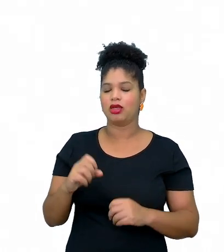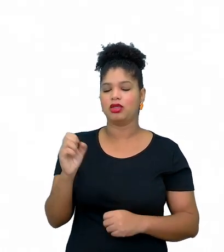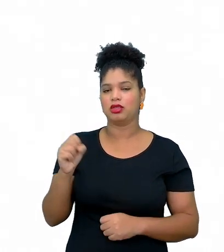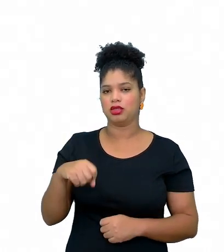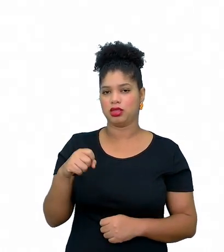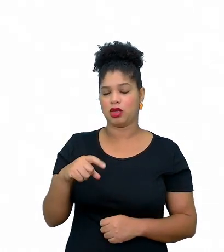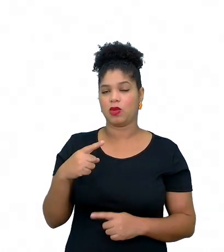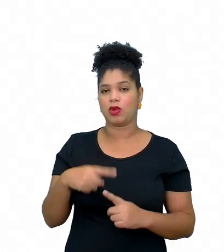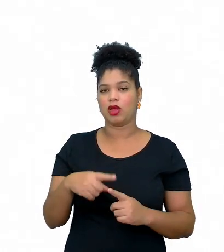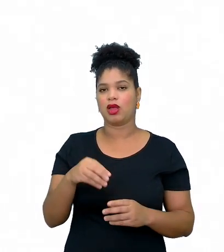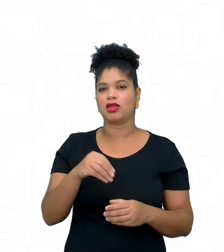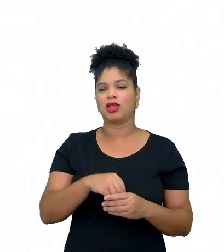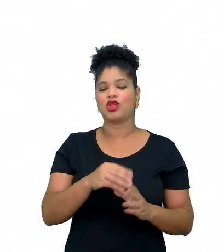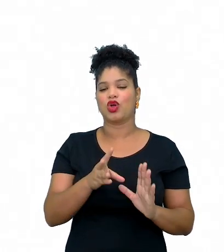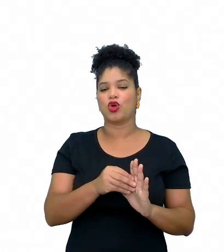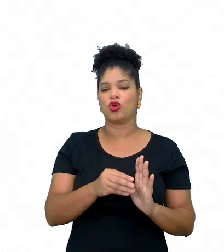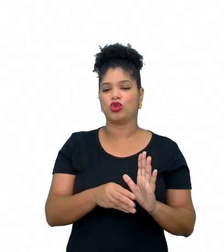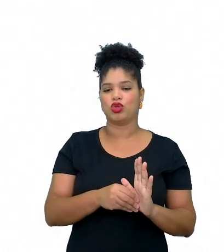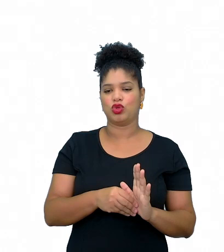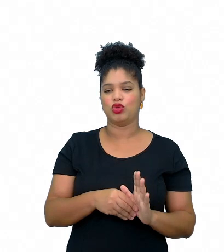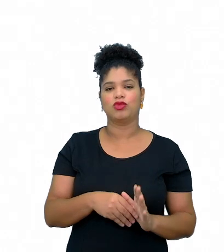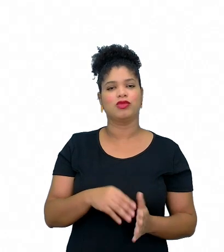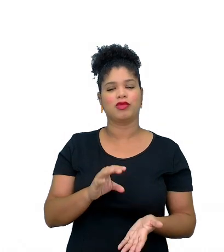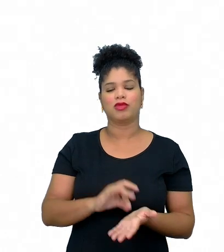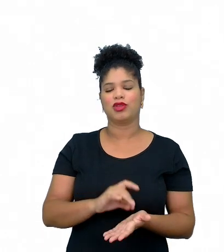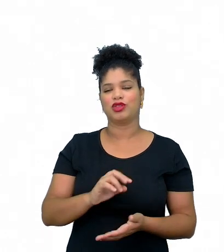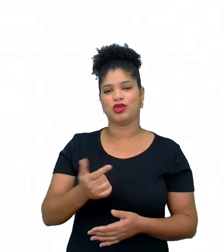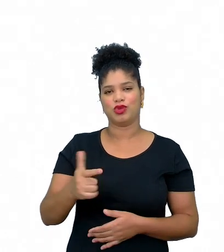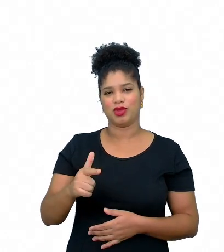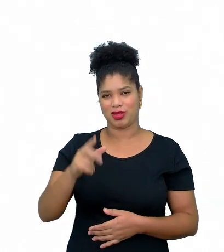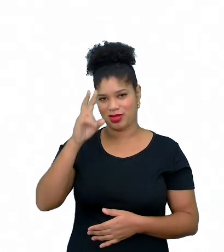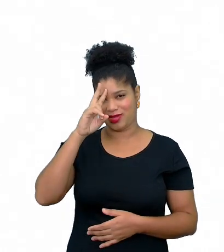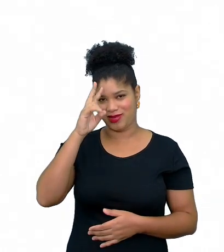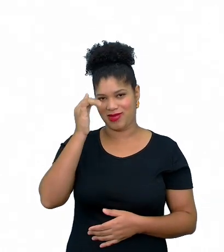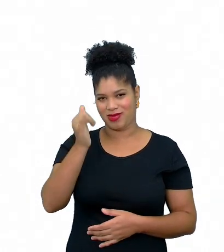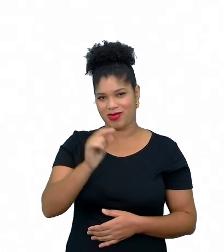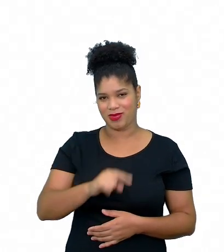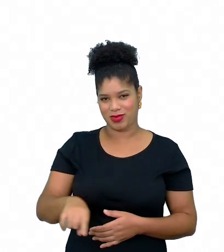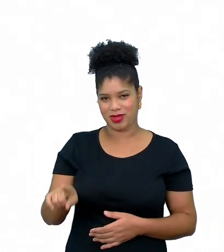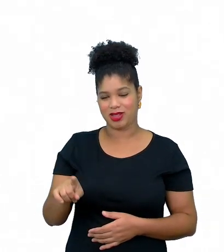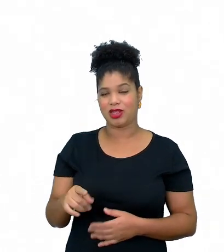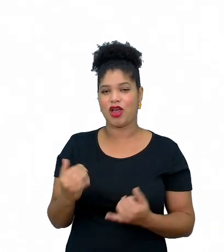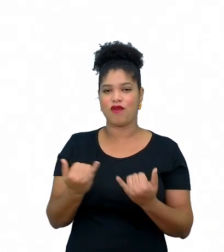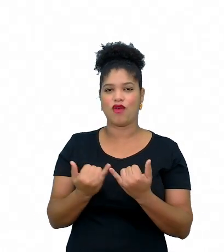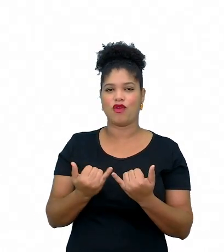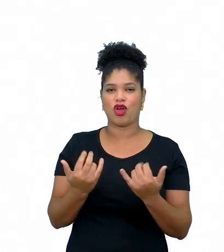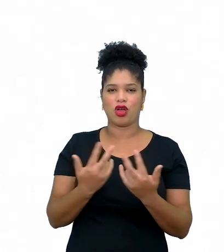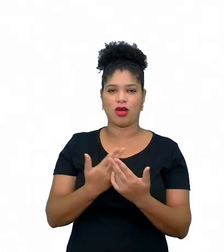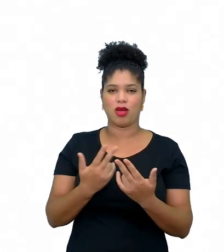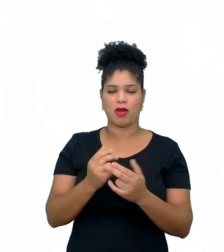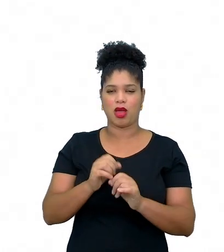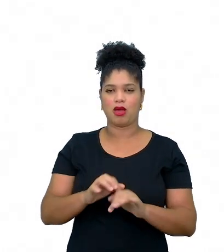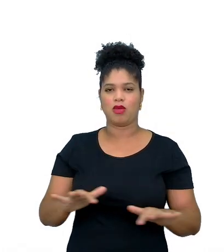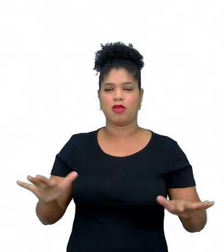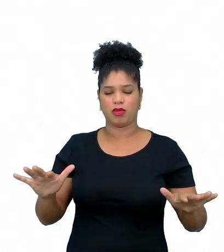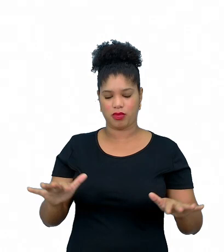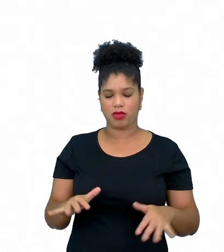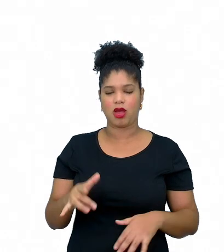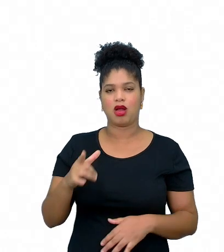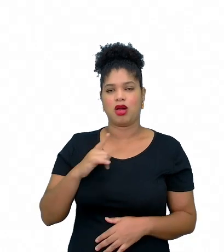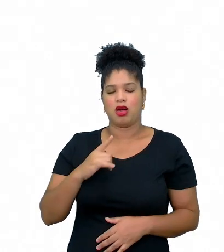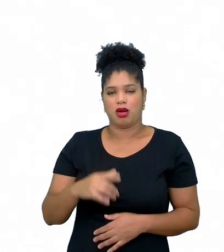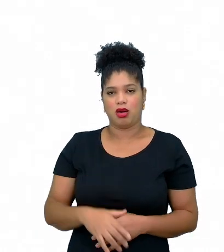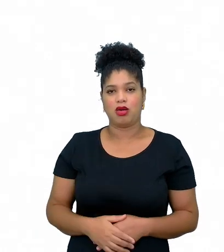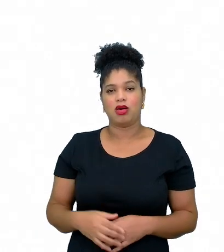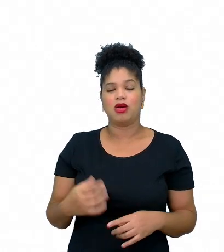contra assuntos ou pessoas. Aqui que está a questão lá que eu até disse anteriormente, da fofoca, né? A fofoca, às